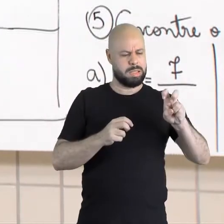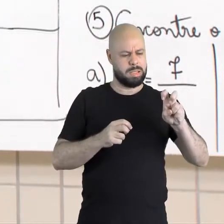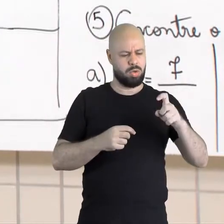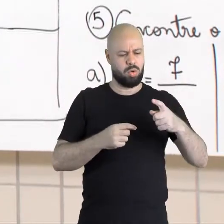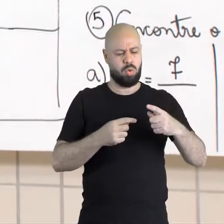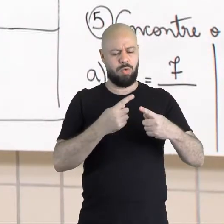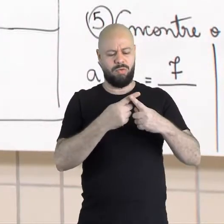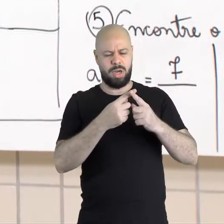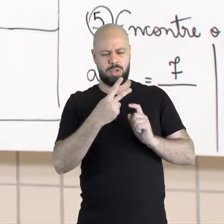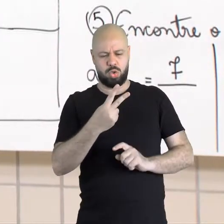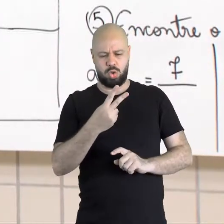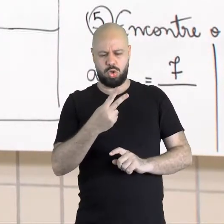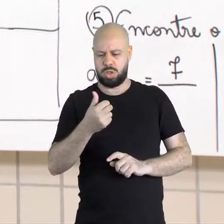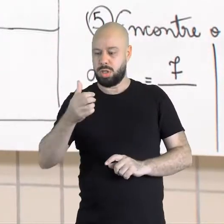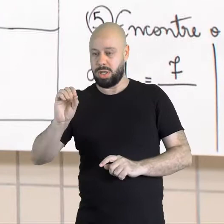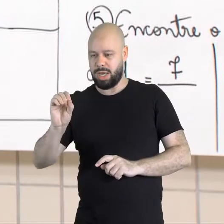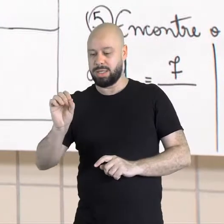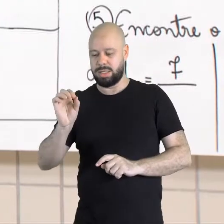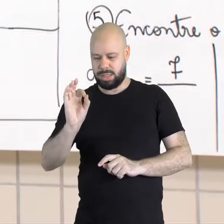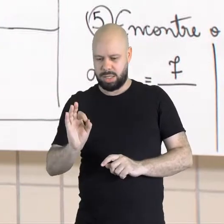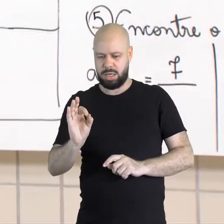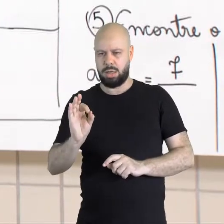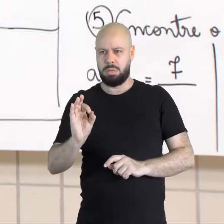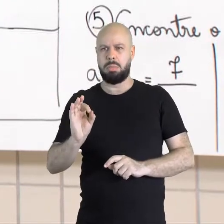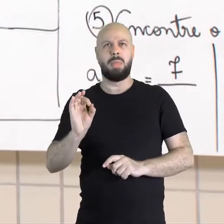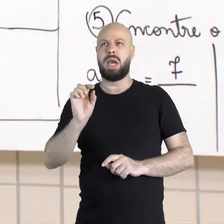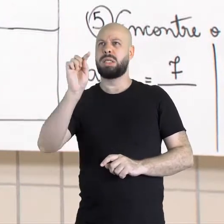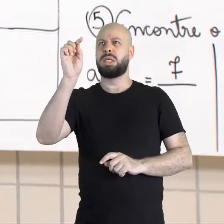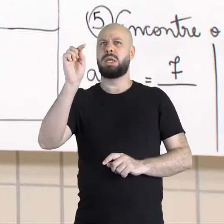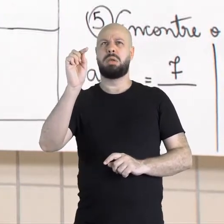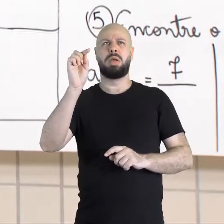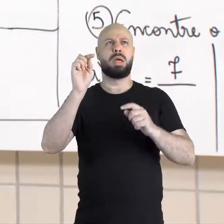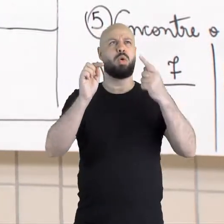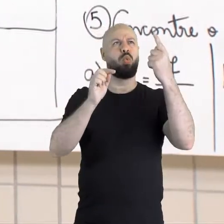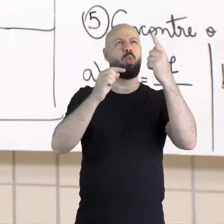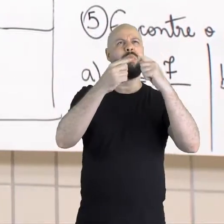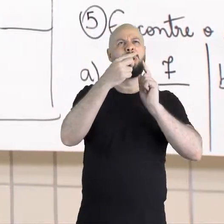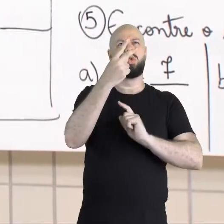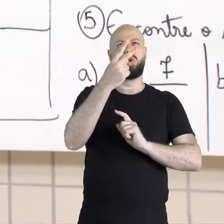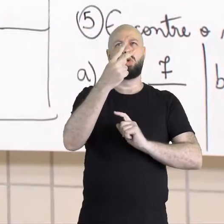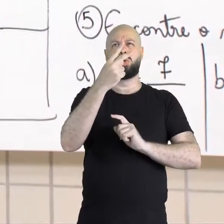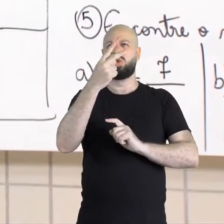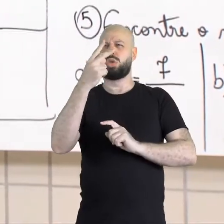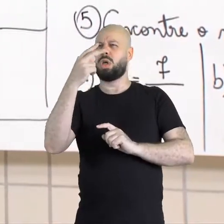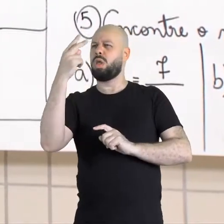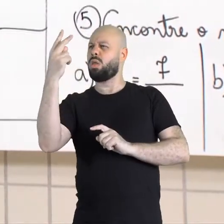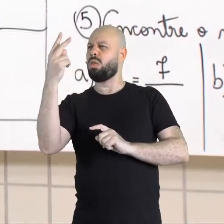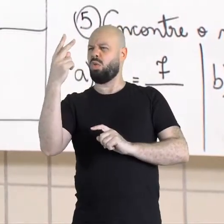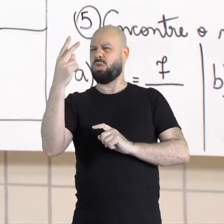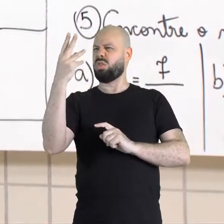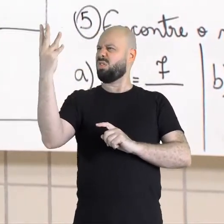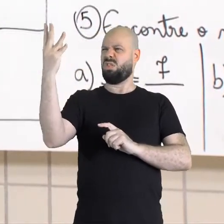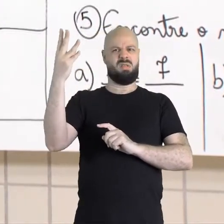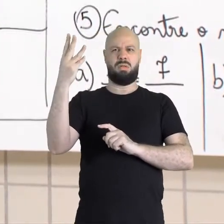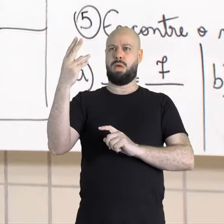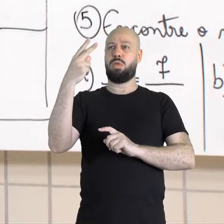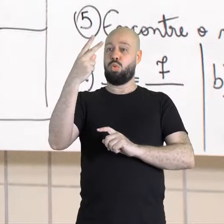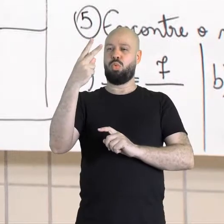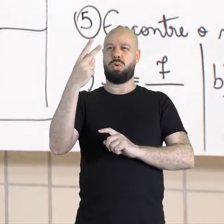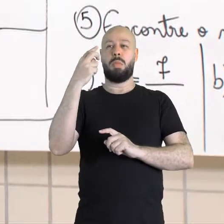o número 3. Se isso não acontece, então essa fração, esse parzinho, não é